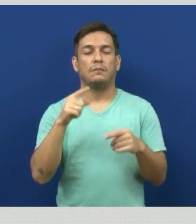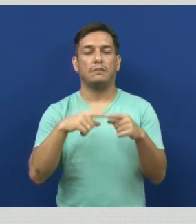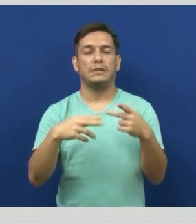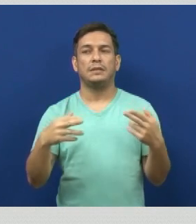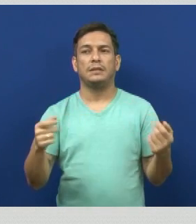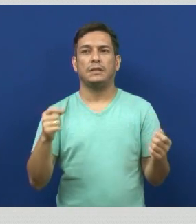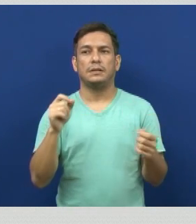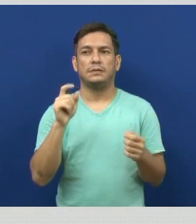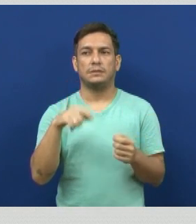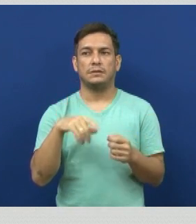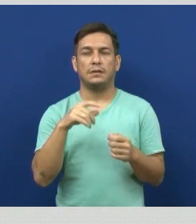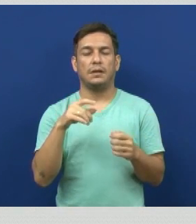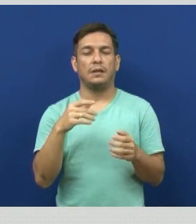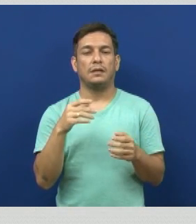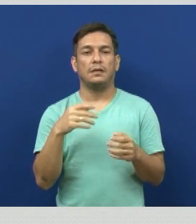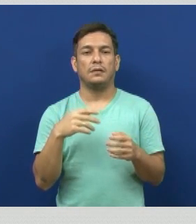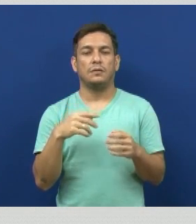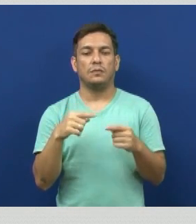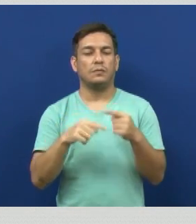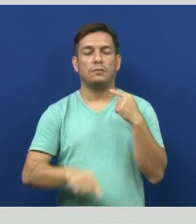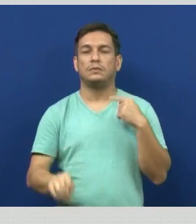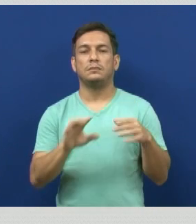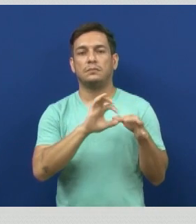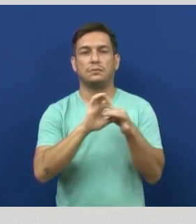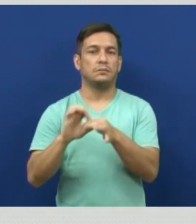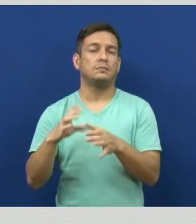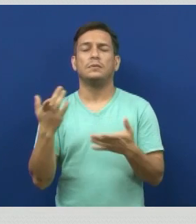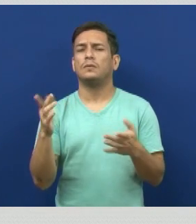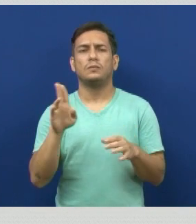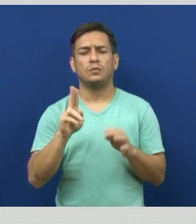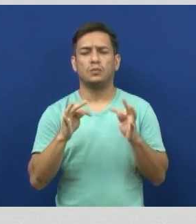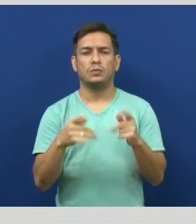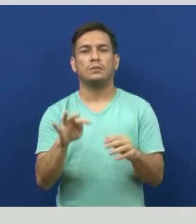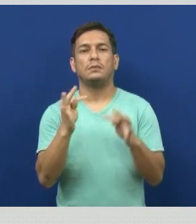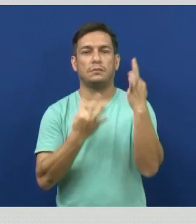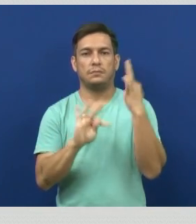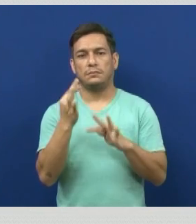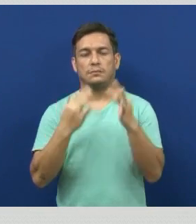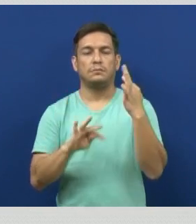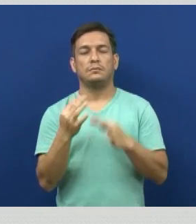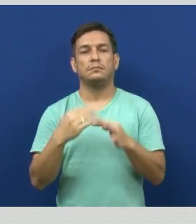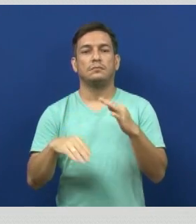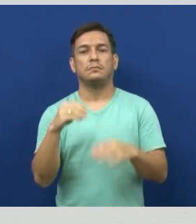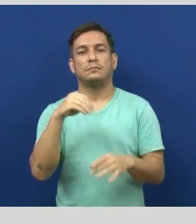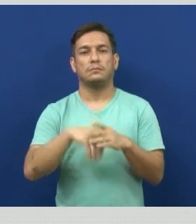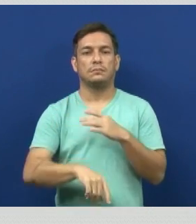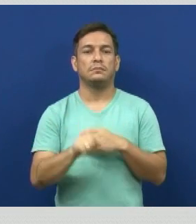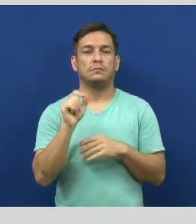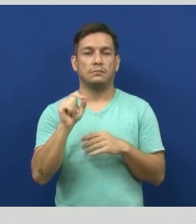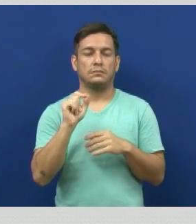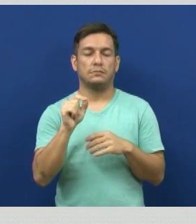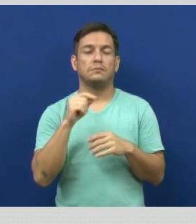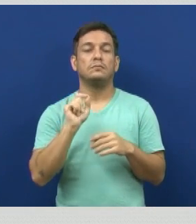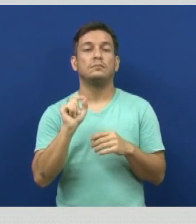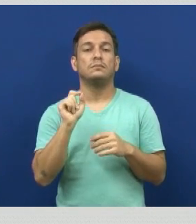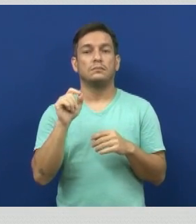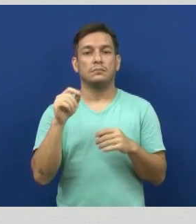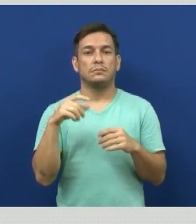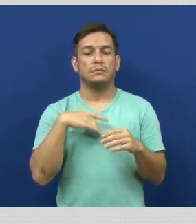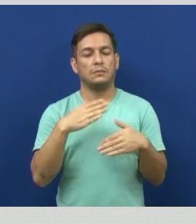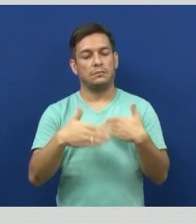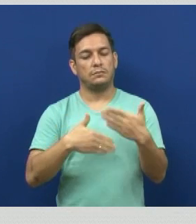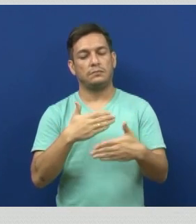ferramentas desprovidas de contextos. Não, toda tecnologia empregada está dentro de um andar histórico, tem